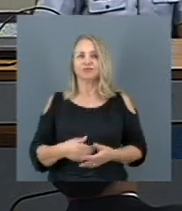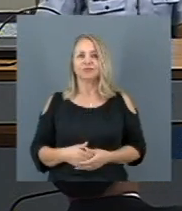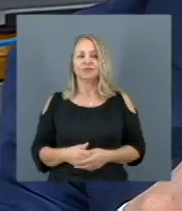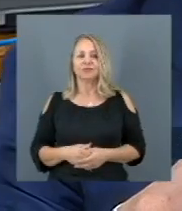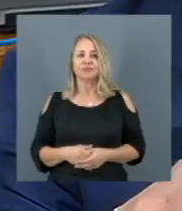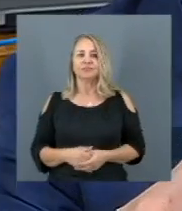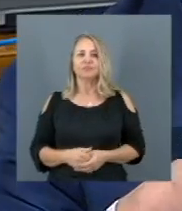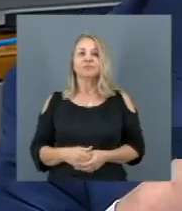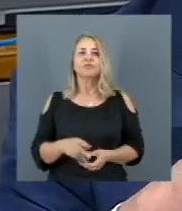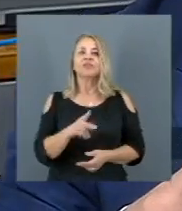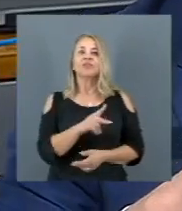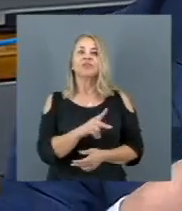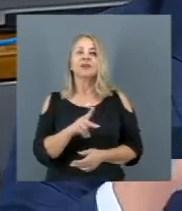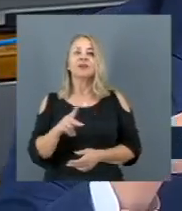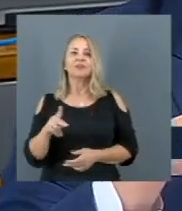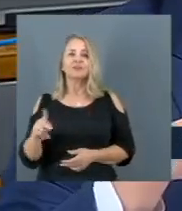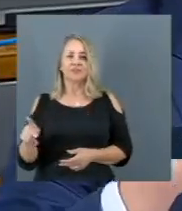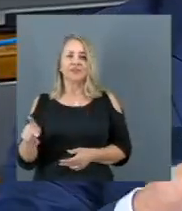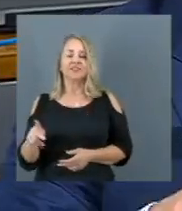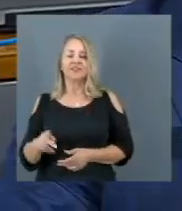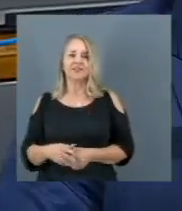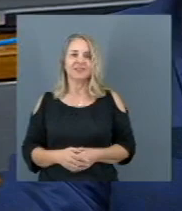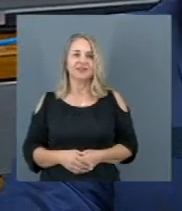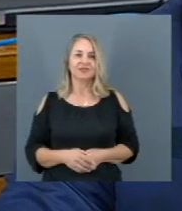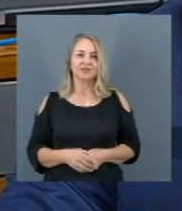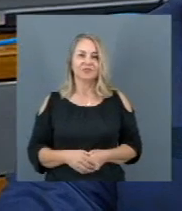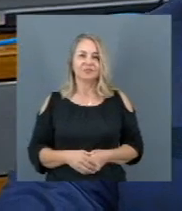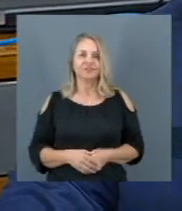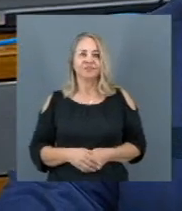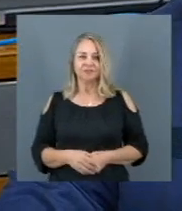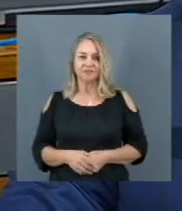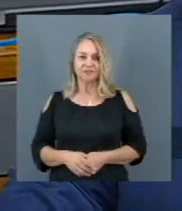Senhor presidente... É uma regra consuetudinária.